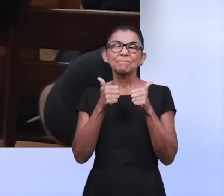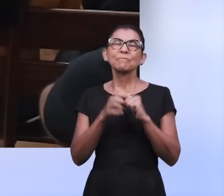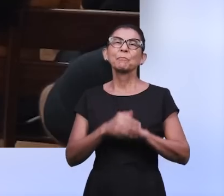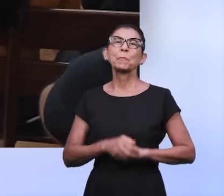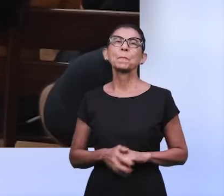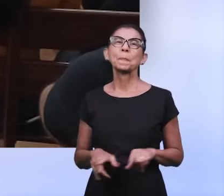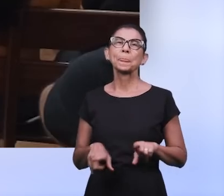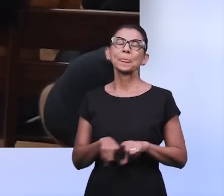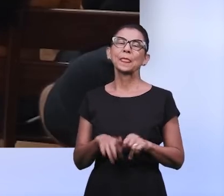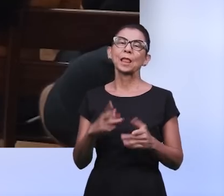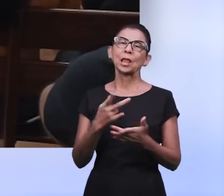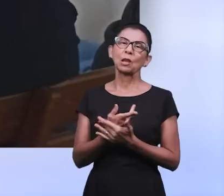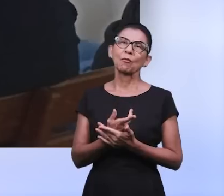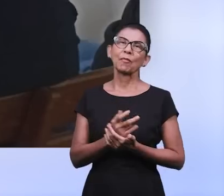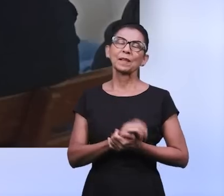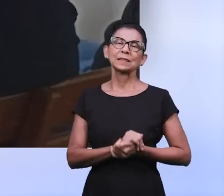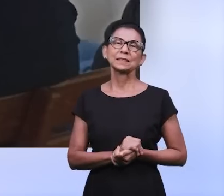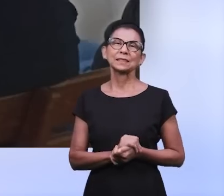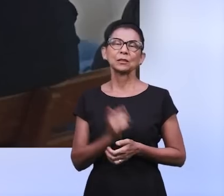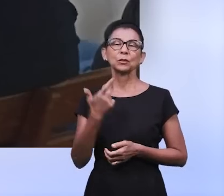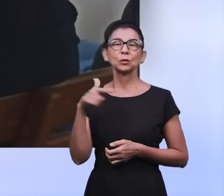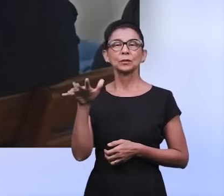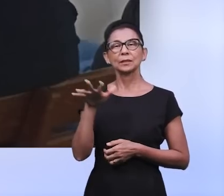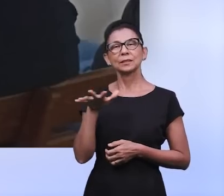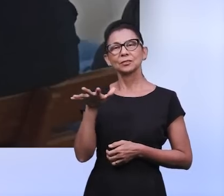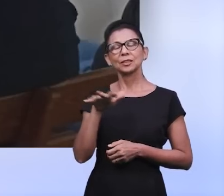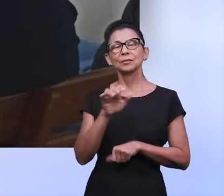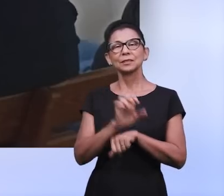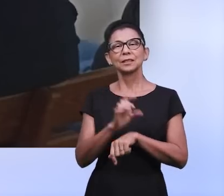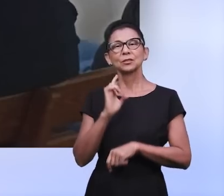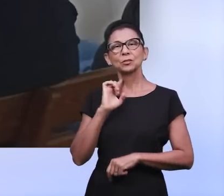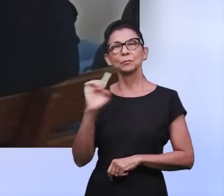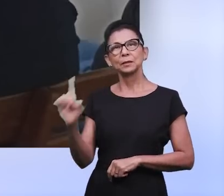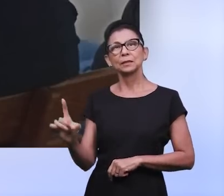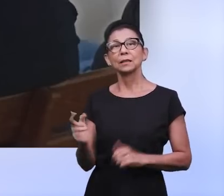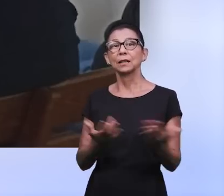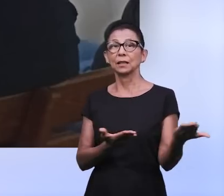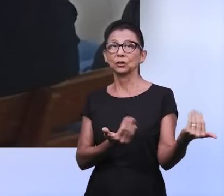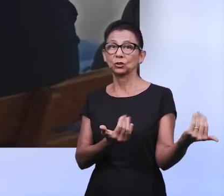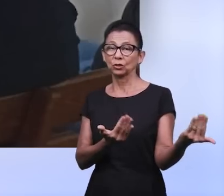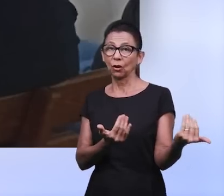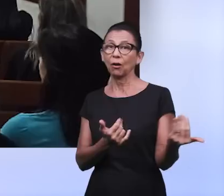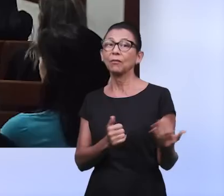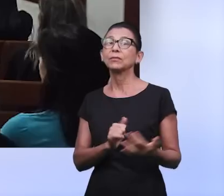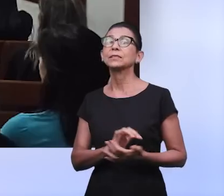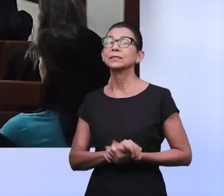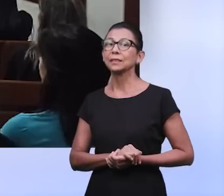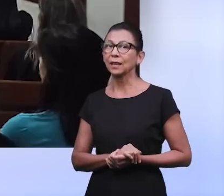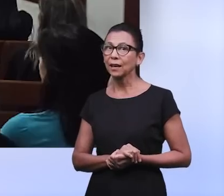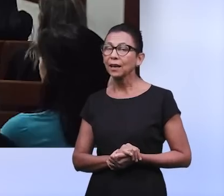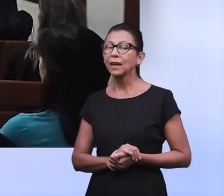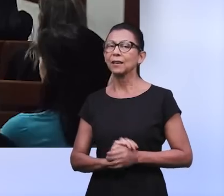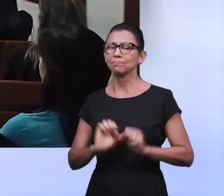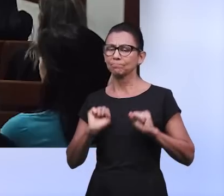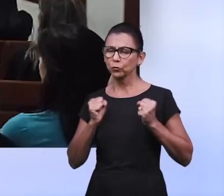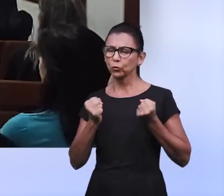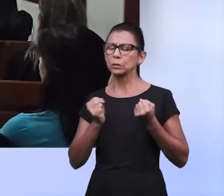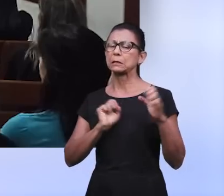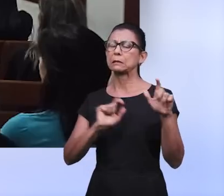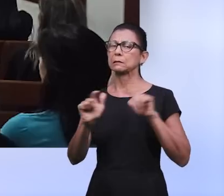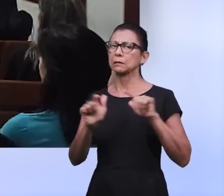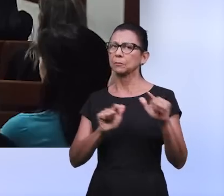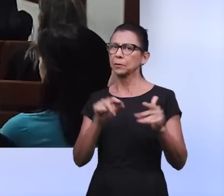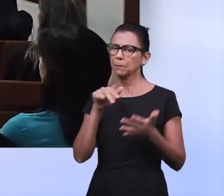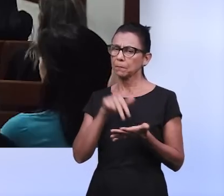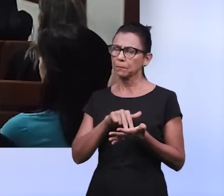foi realizado em Vargem Bonita, em Itaú de Minas. São os nossos jovens do estado de Minas Gerais trabalhando firme aí,